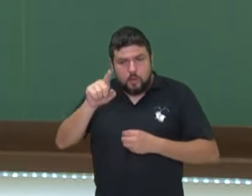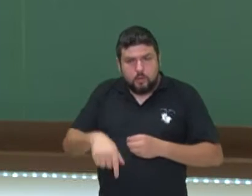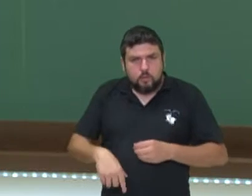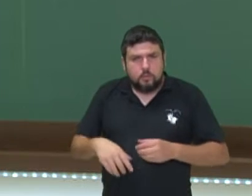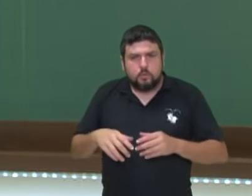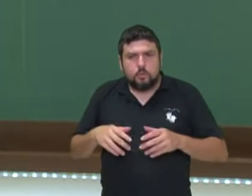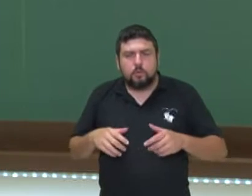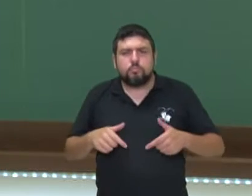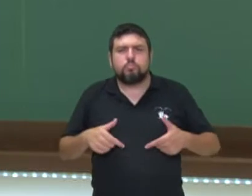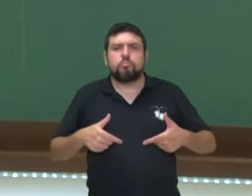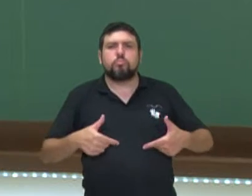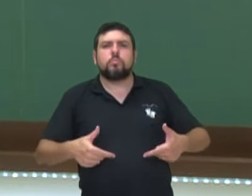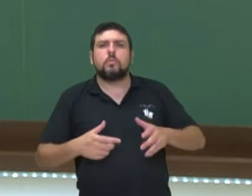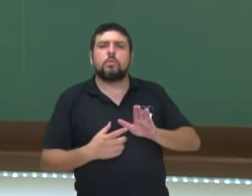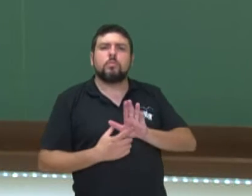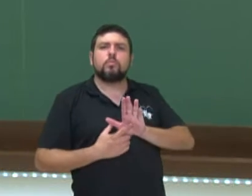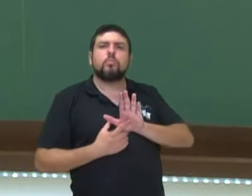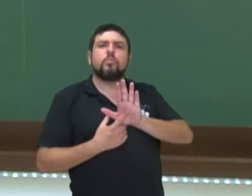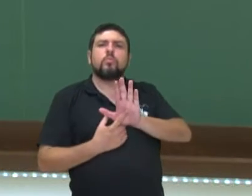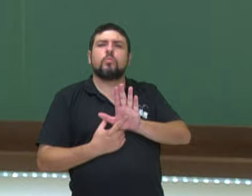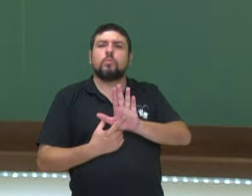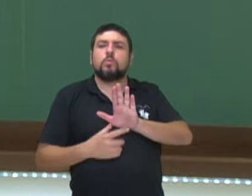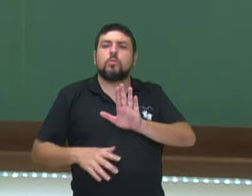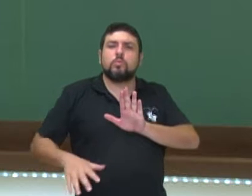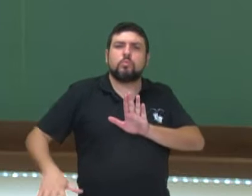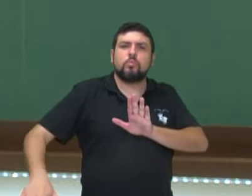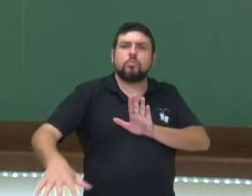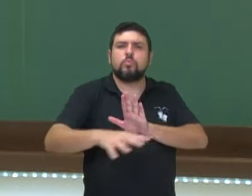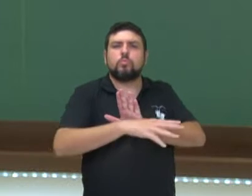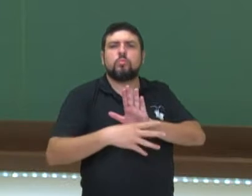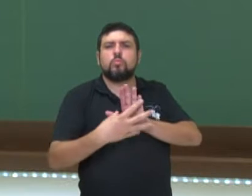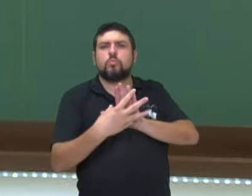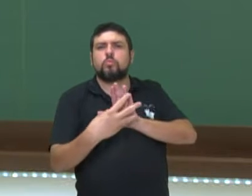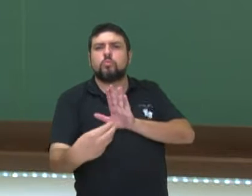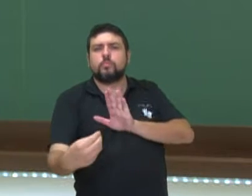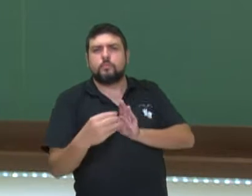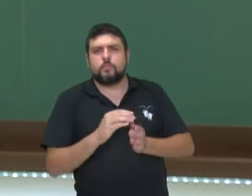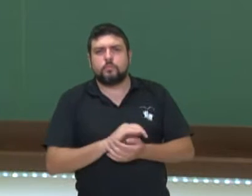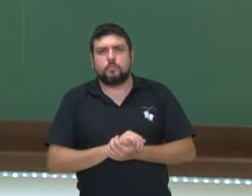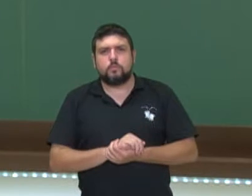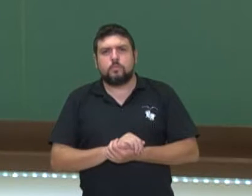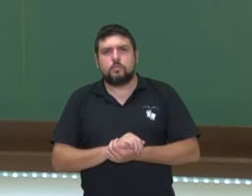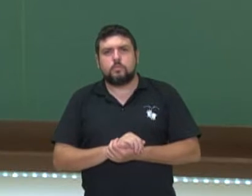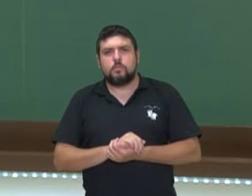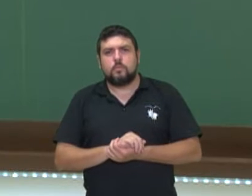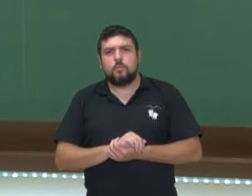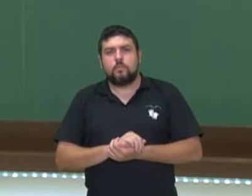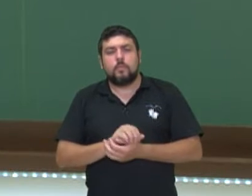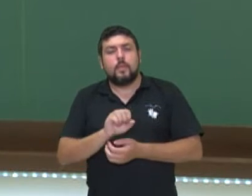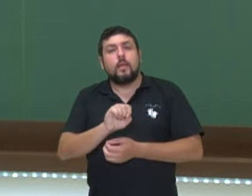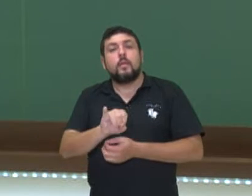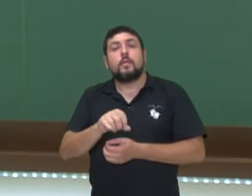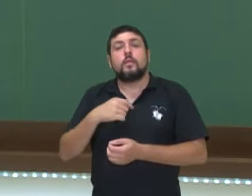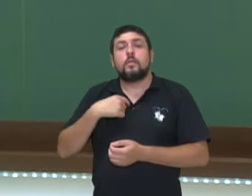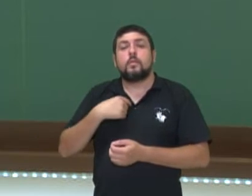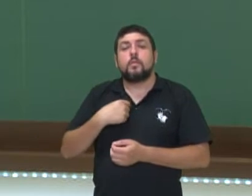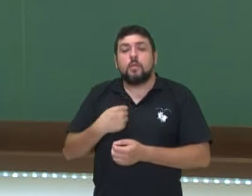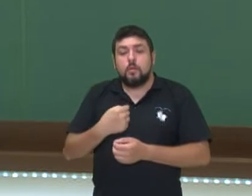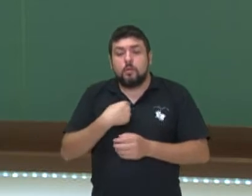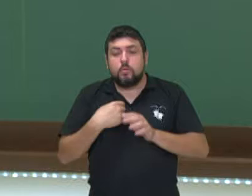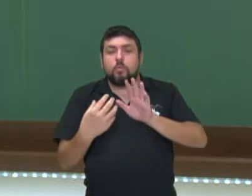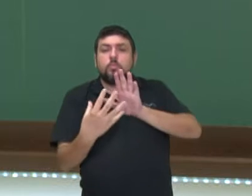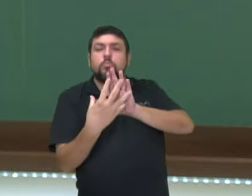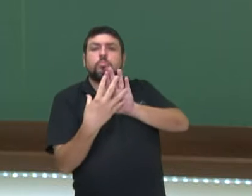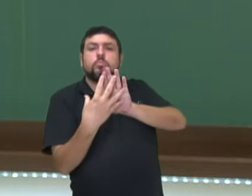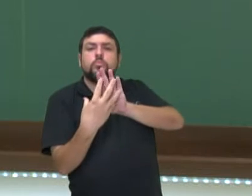aplicada universalmente em todos os contextos. E se todas as pessoas agissem como eu estou agindo